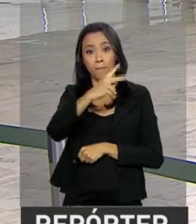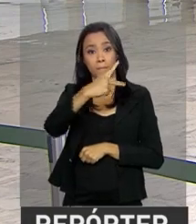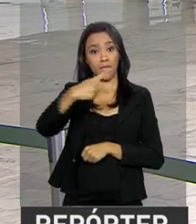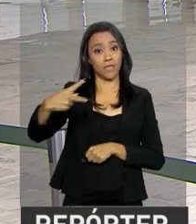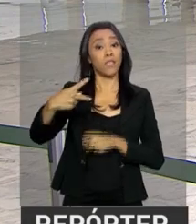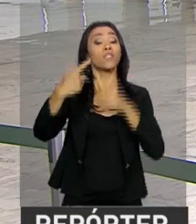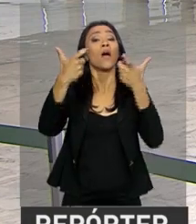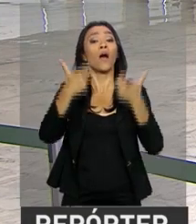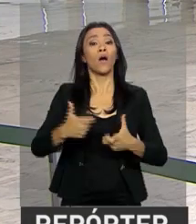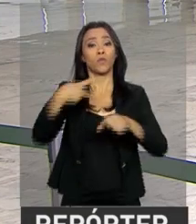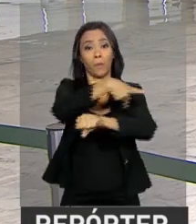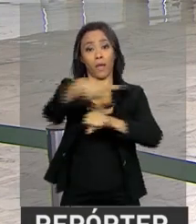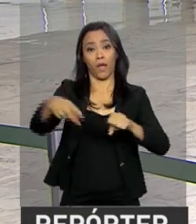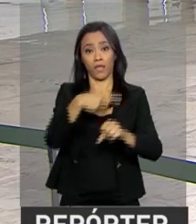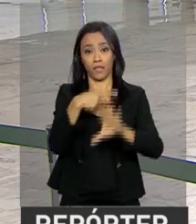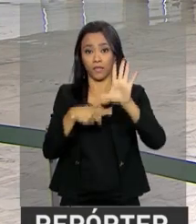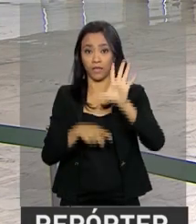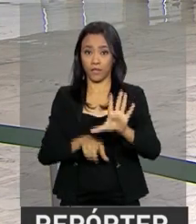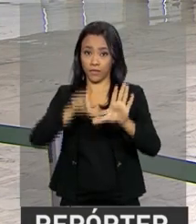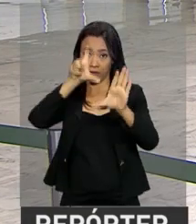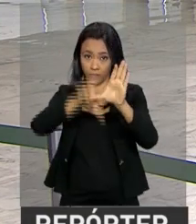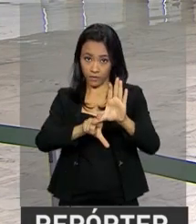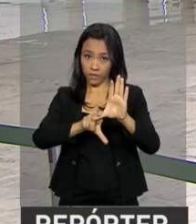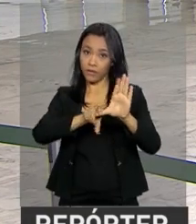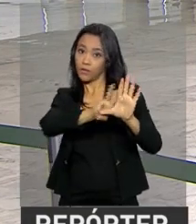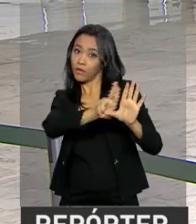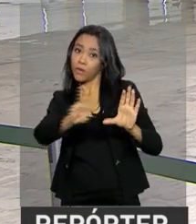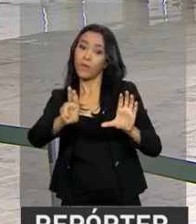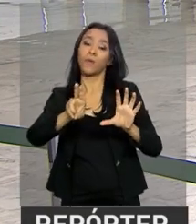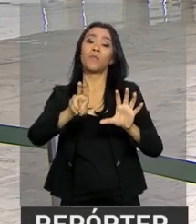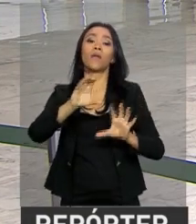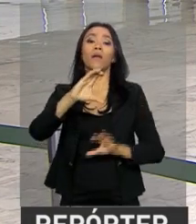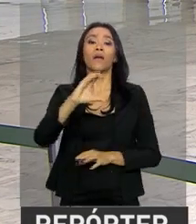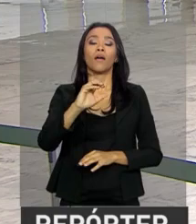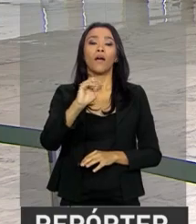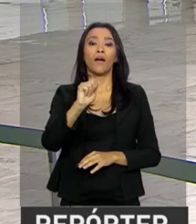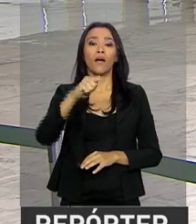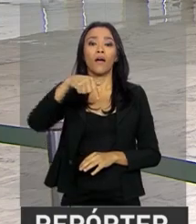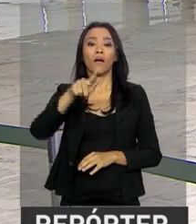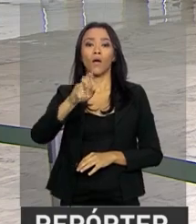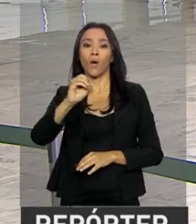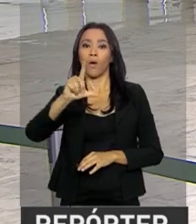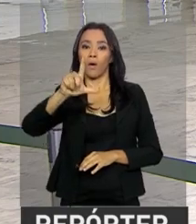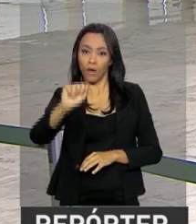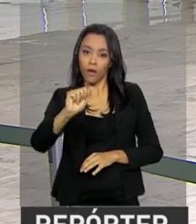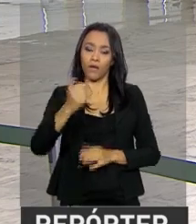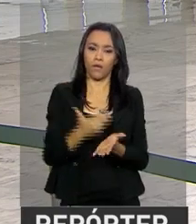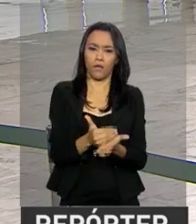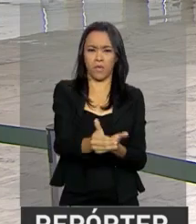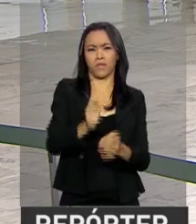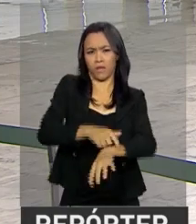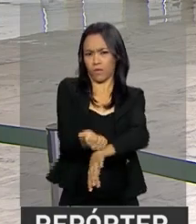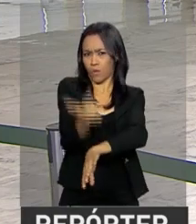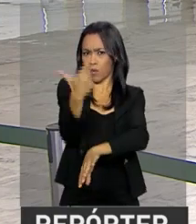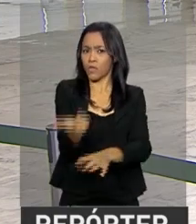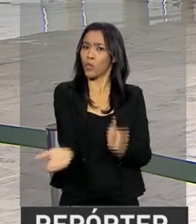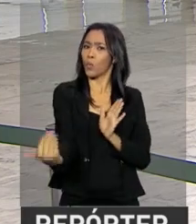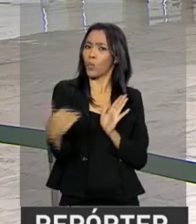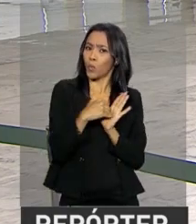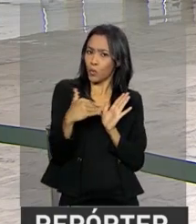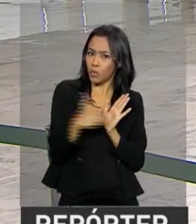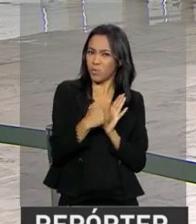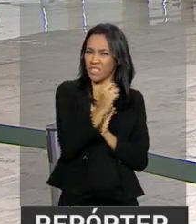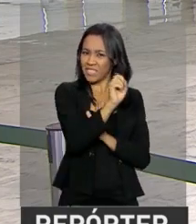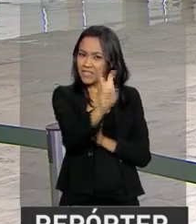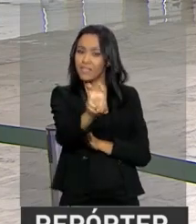Angola o Manuel Domingos essa reunião tá prevista para começar daqui a pouco a partir de meio dia na sequência no último dos